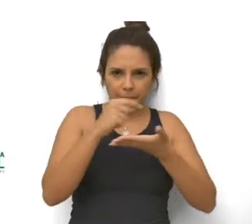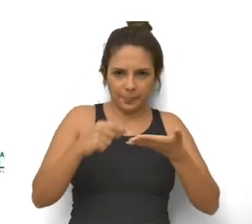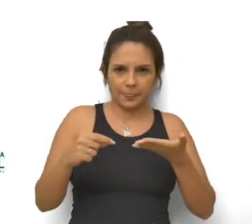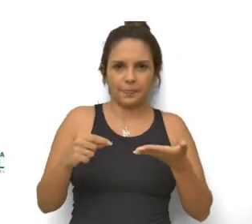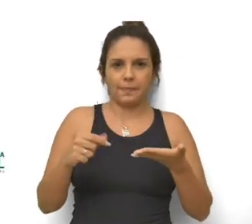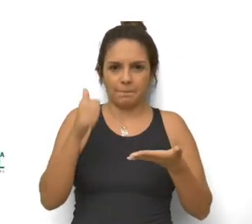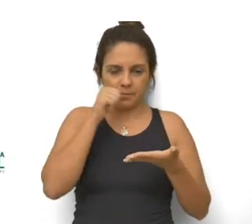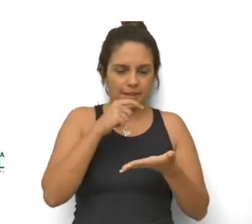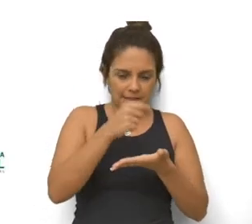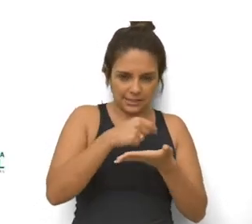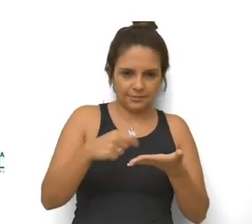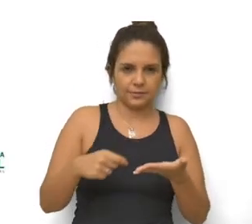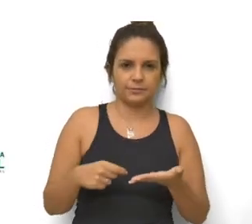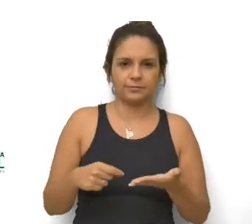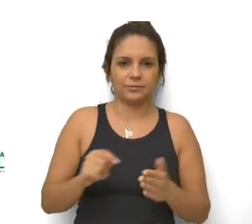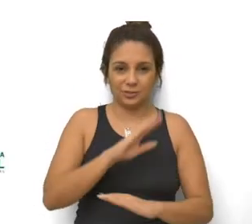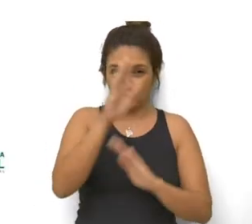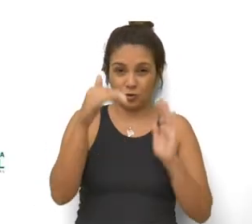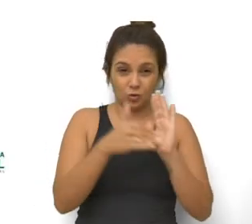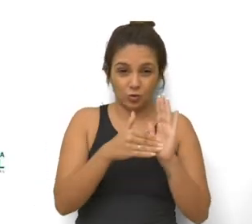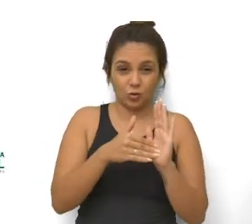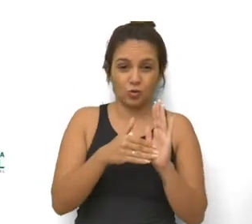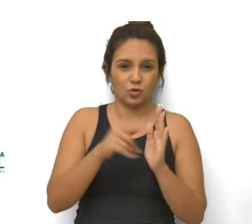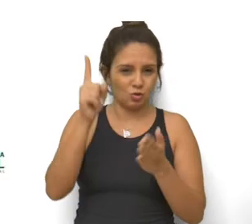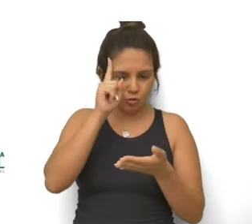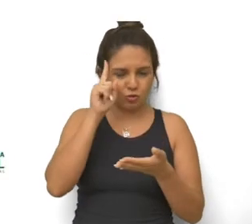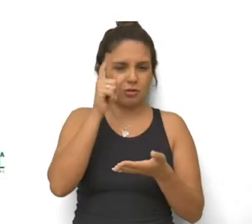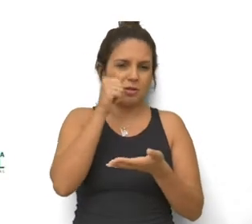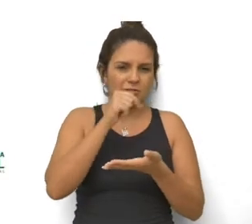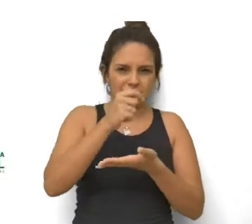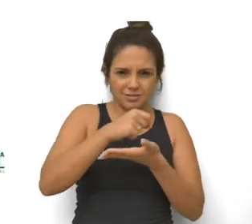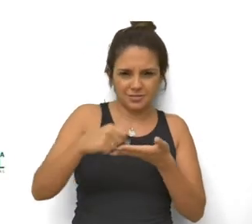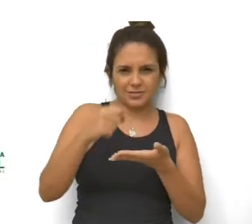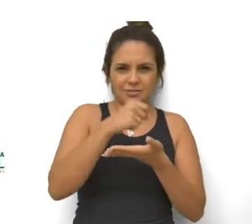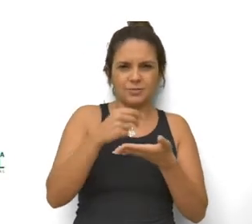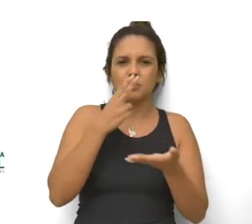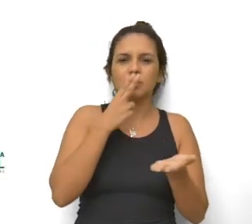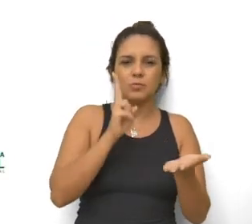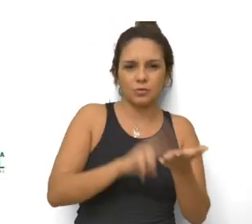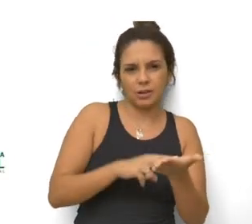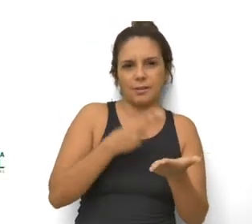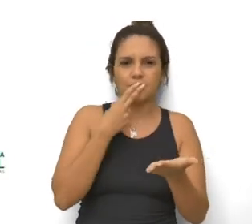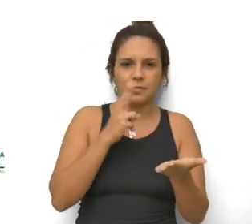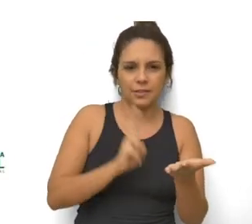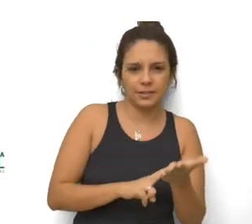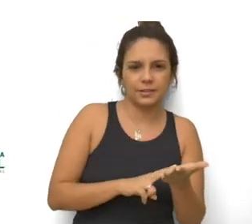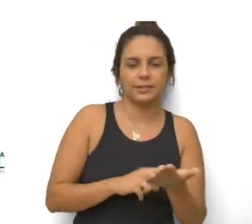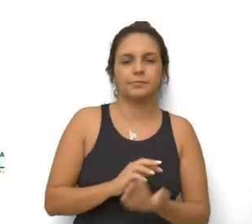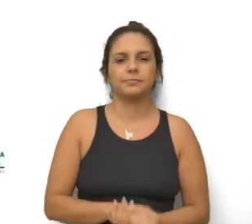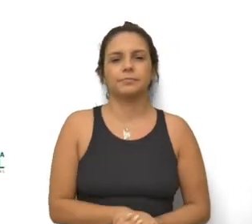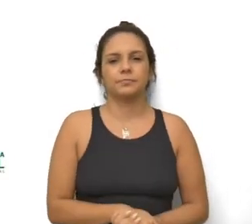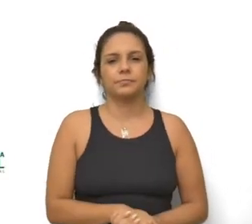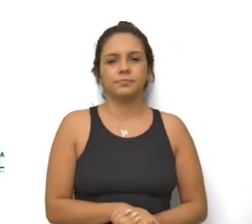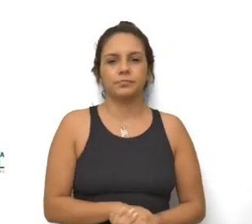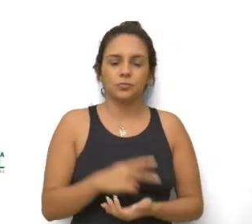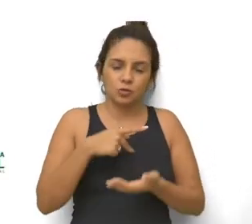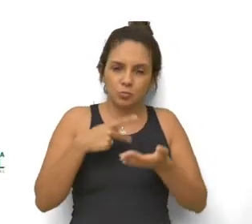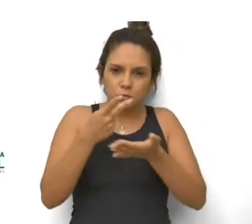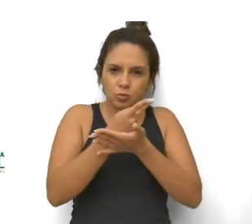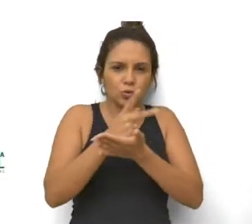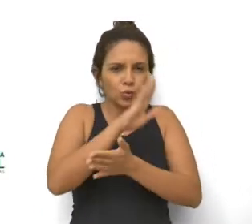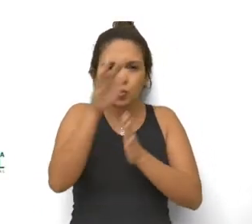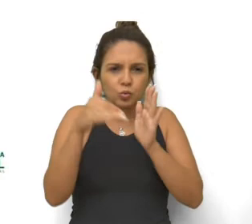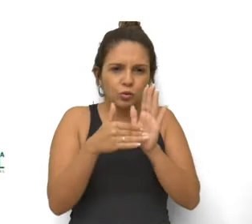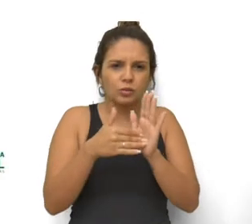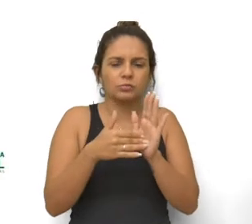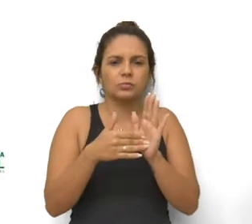sempre. A vida dela está todinha registrada dia a dia naquela correspondência caudalosa e rica, e eu procurei ali